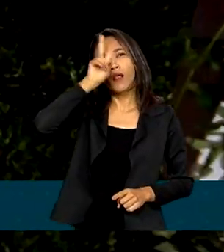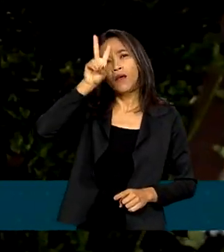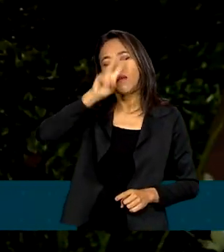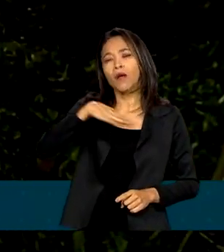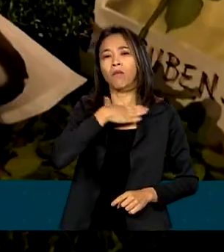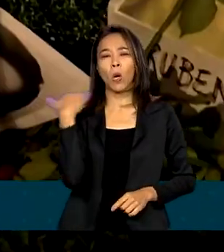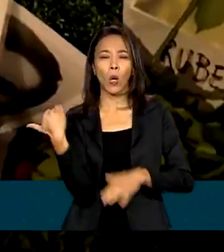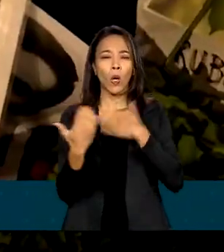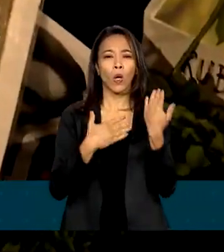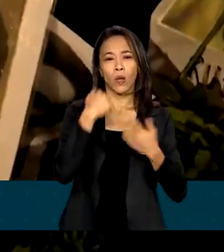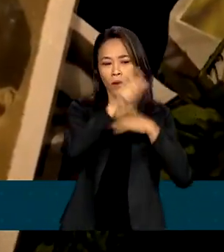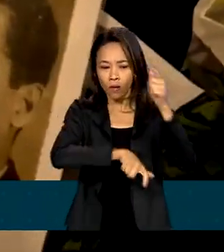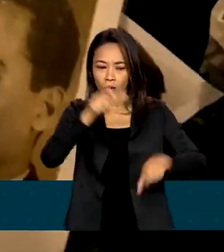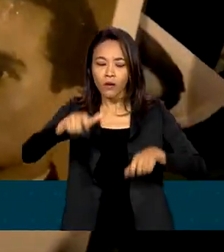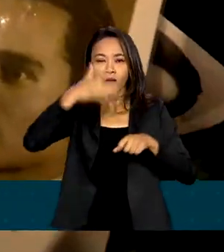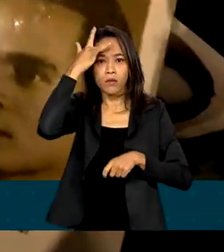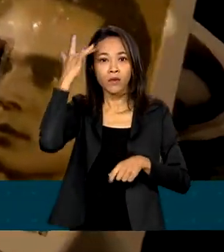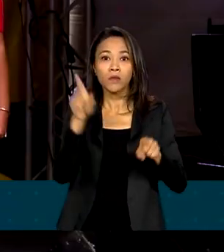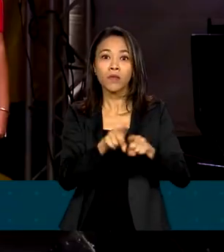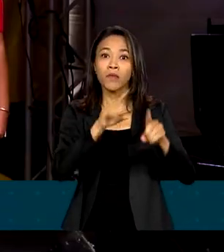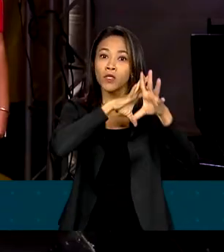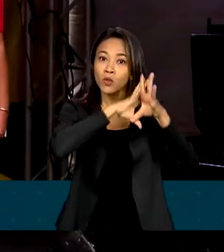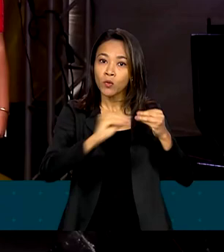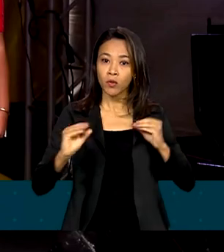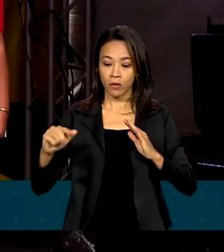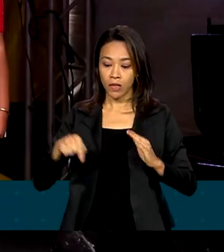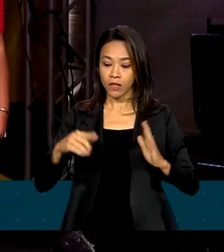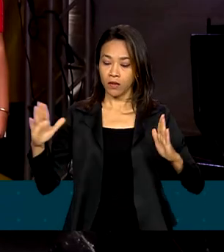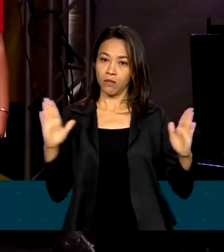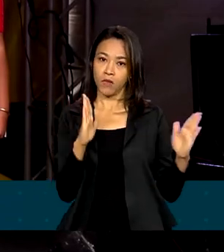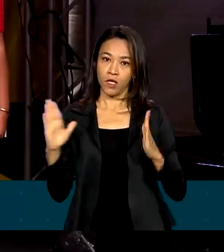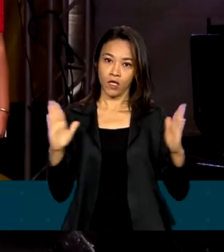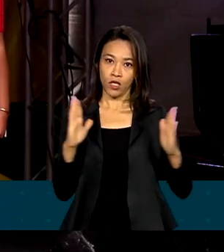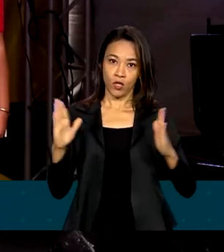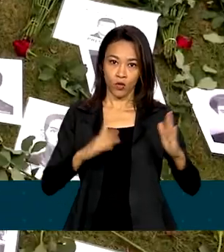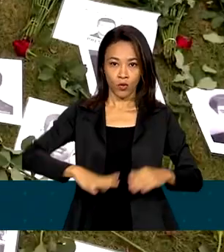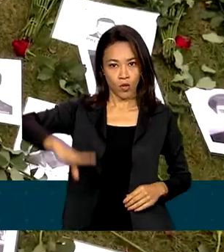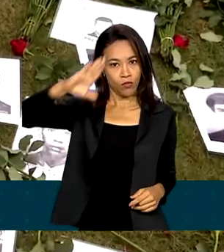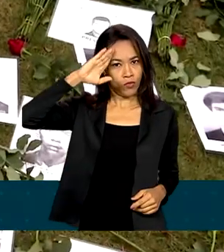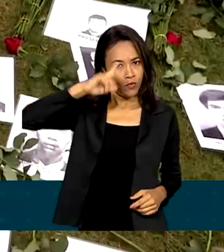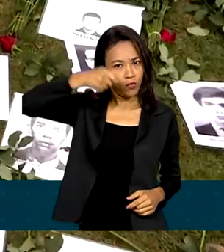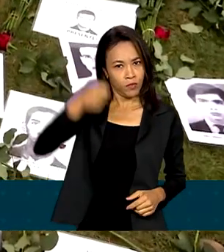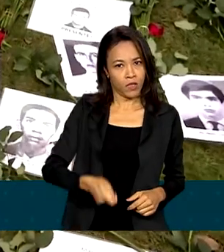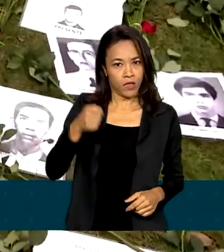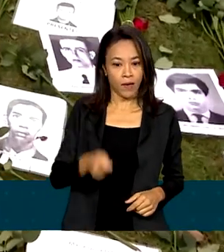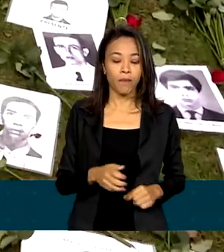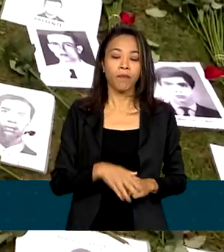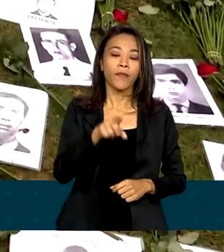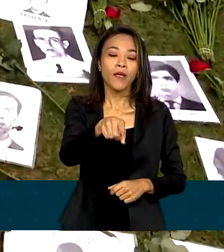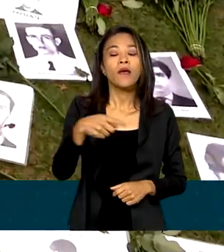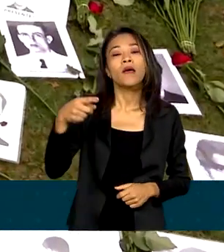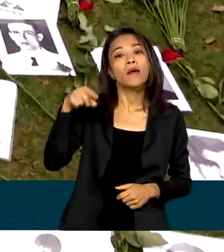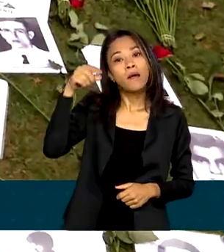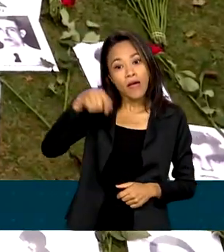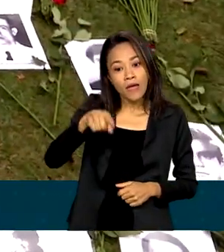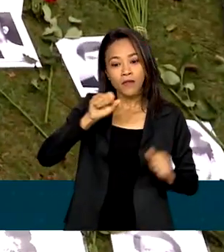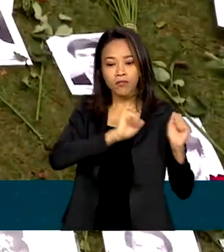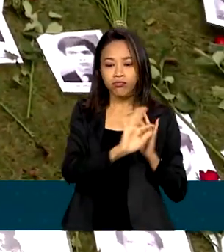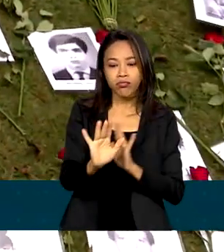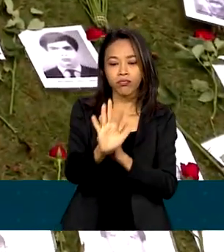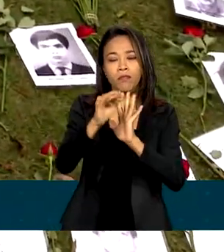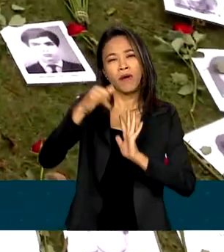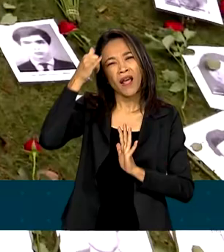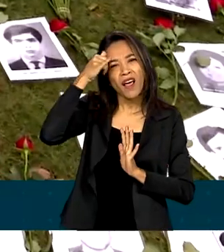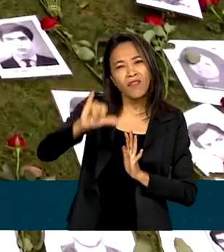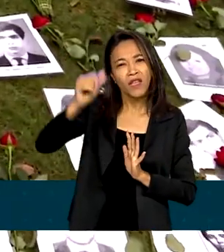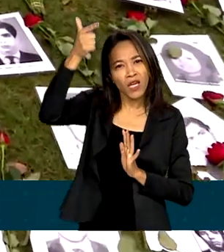desaparecidos políticos durante a ditadura militar. O evento é organizado anualmente com o objetivo de evitar que as violações de direitos